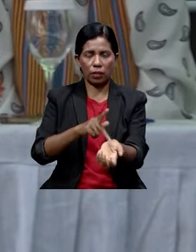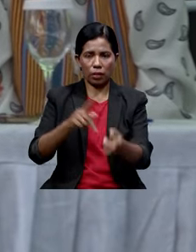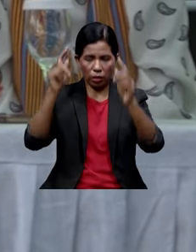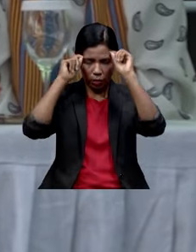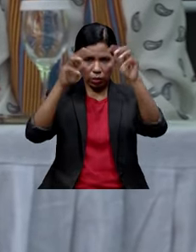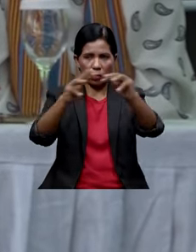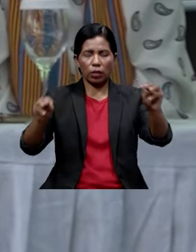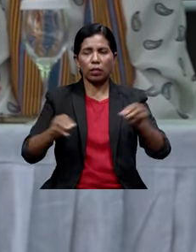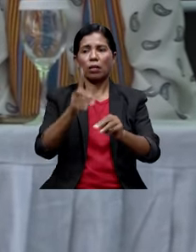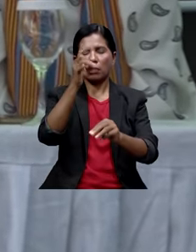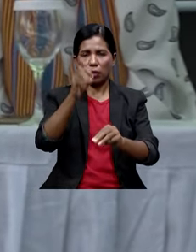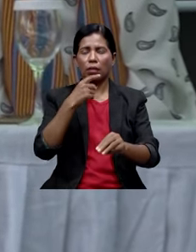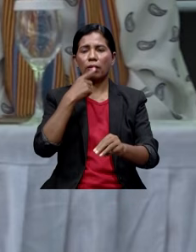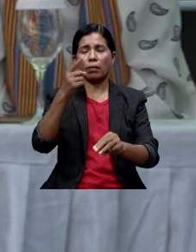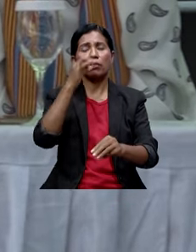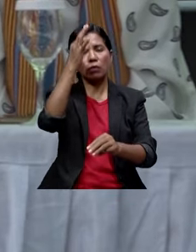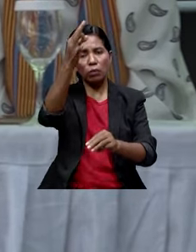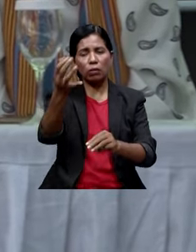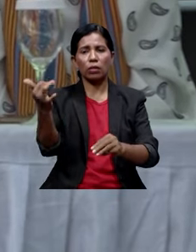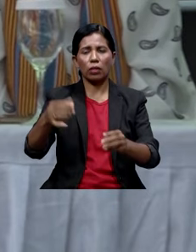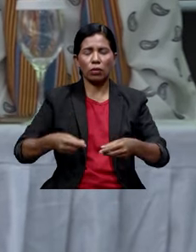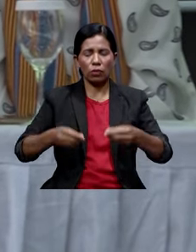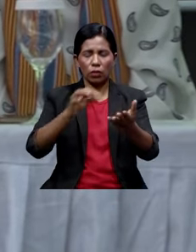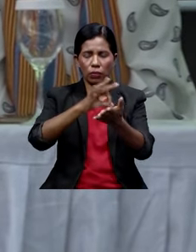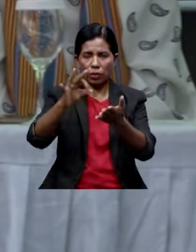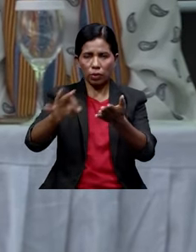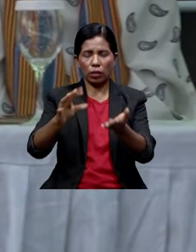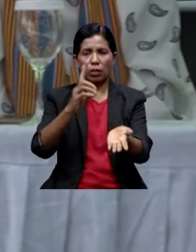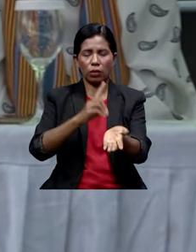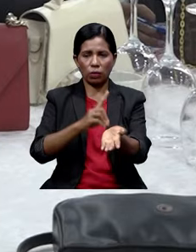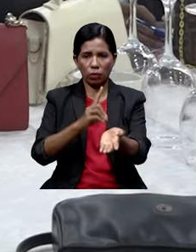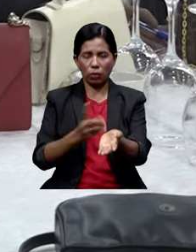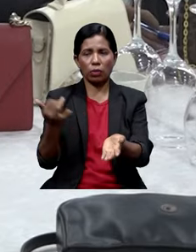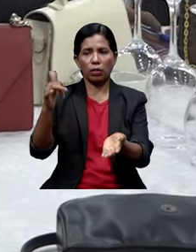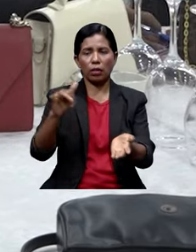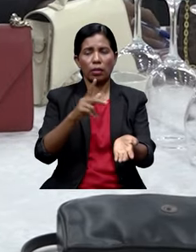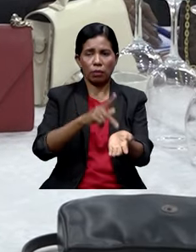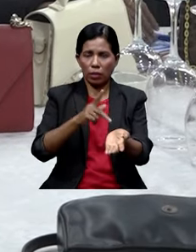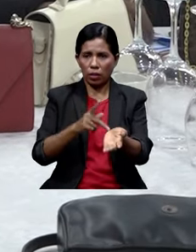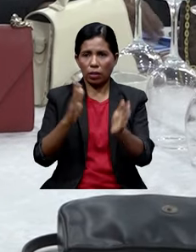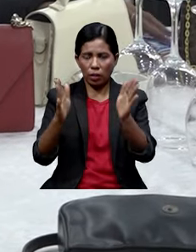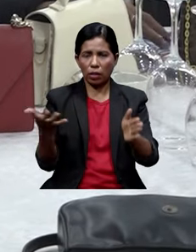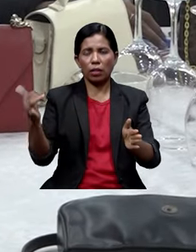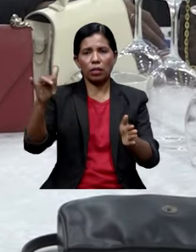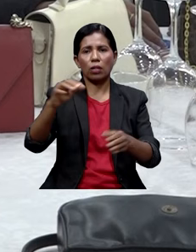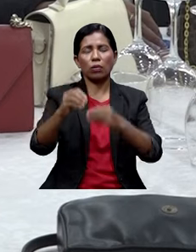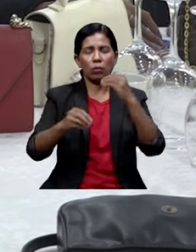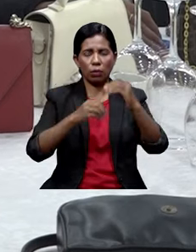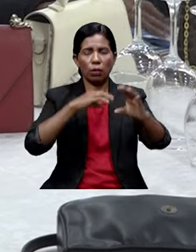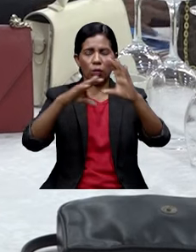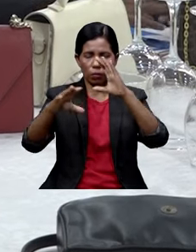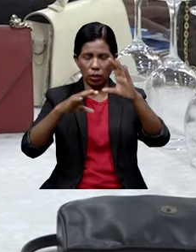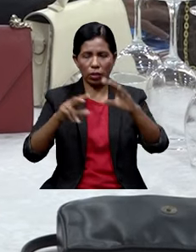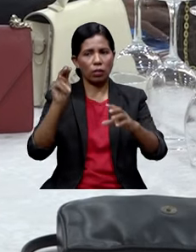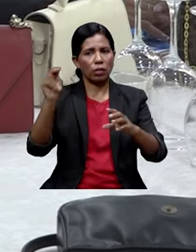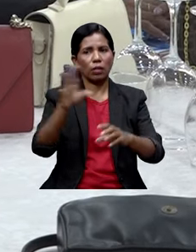e município de Ilha Teten, ba oen sira se for formação ba pessoal saúde Liu Liu parteira sira, quando ba ética comunicação nian, no